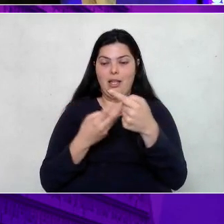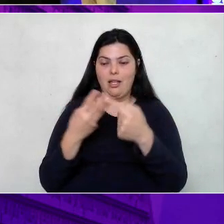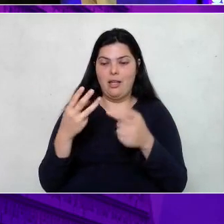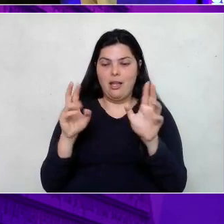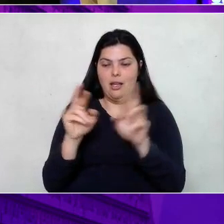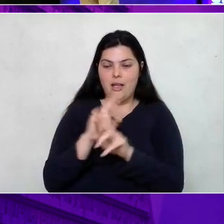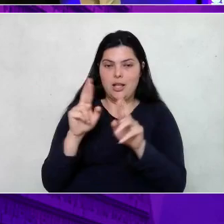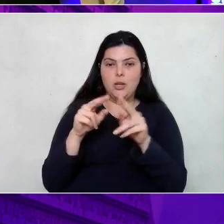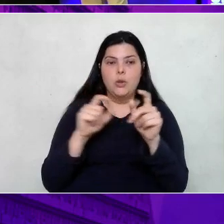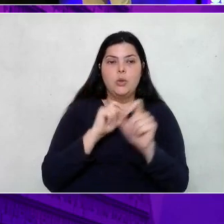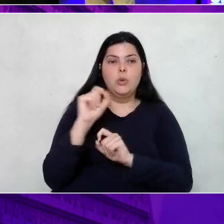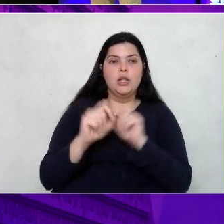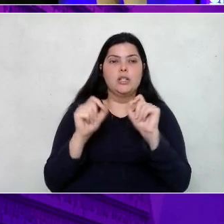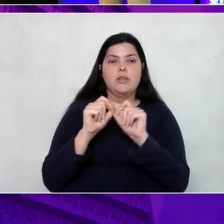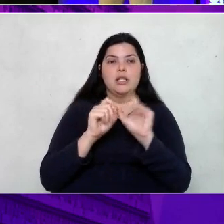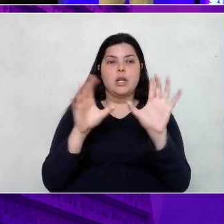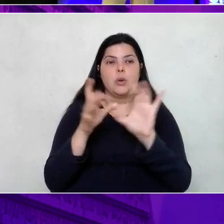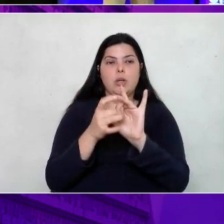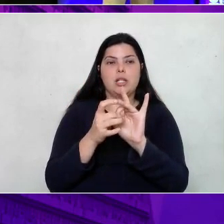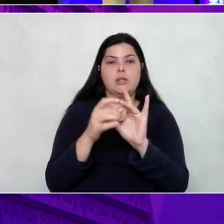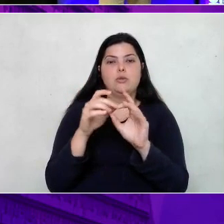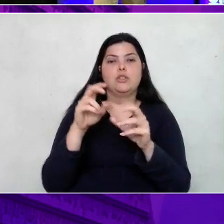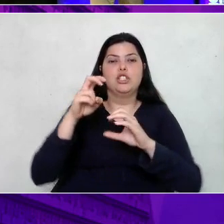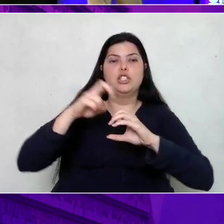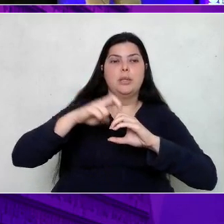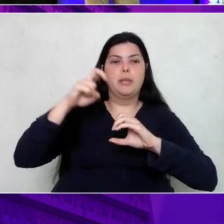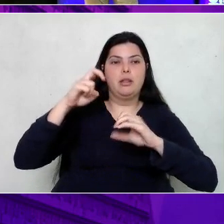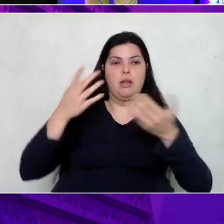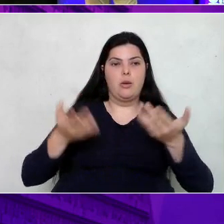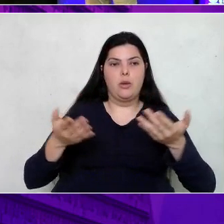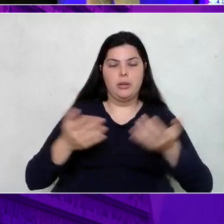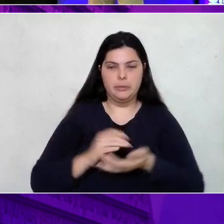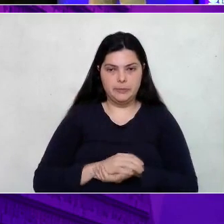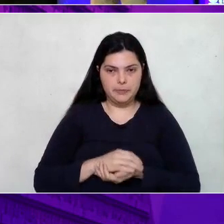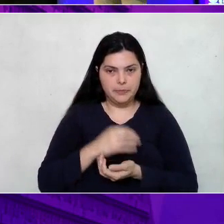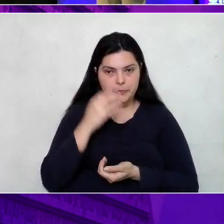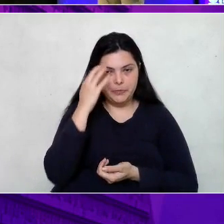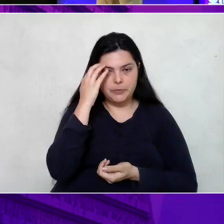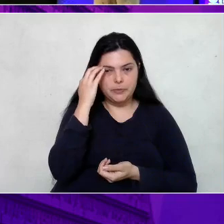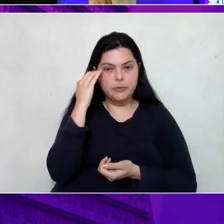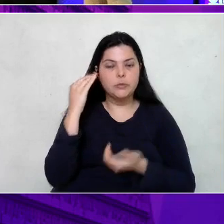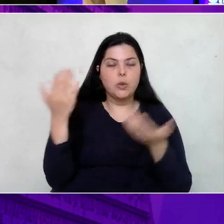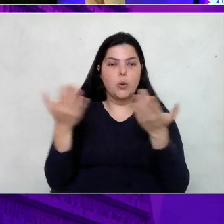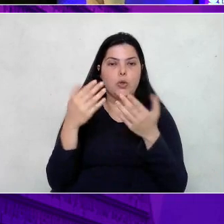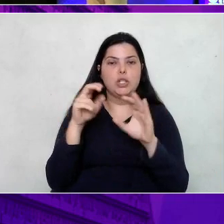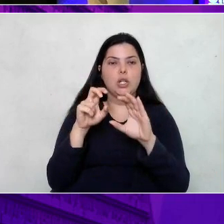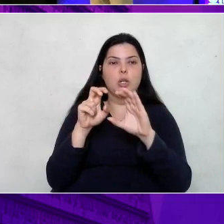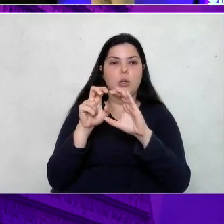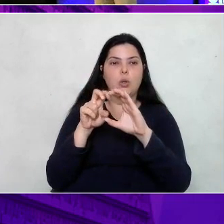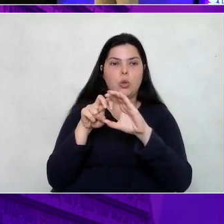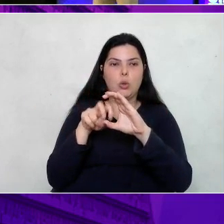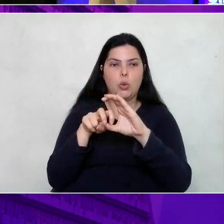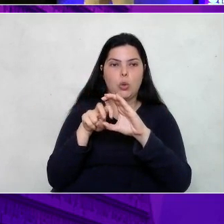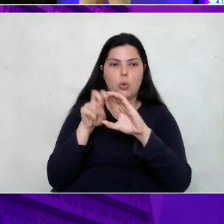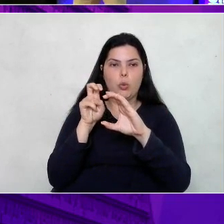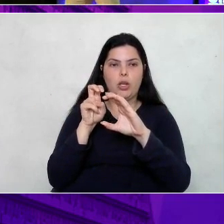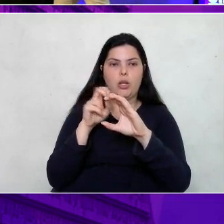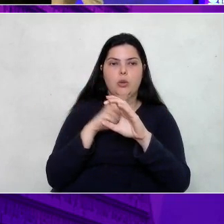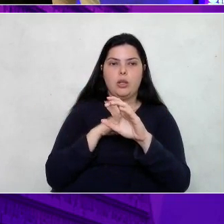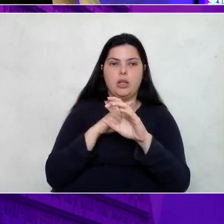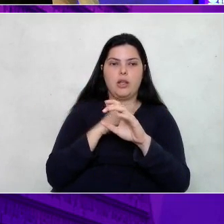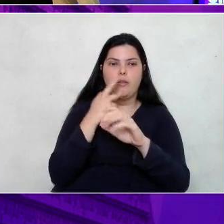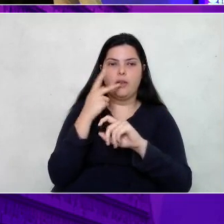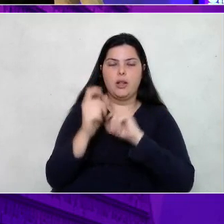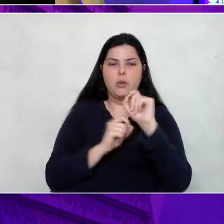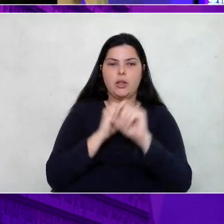é onde a gente vai fazer a conexão com o GPT, tá? Então, hoje para Twilio, a gente tem um formato que a gente chama de Twimo,